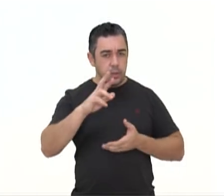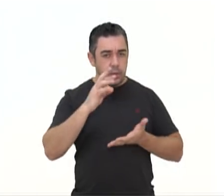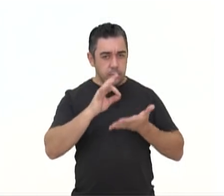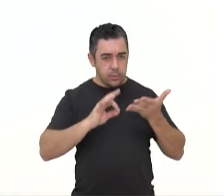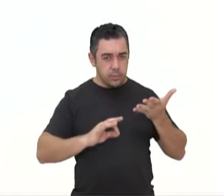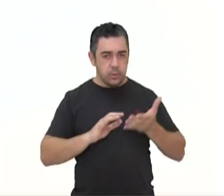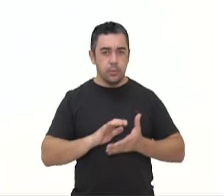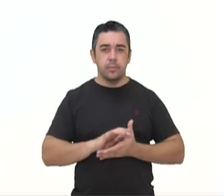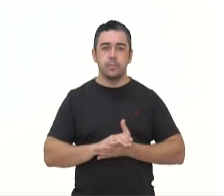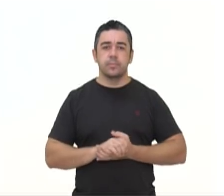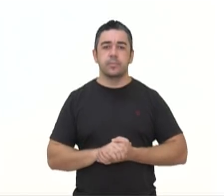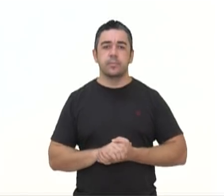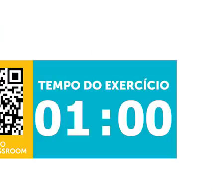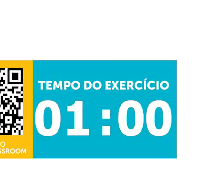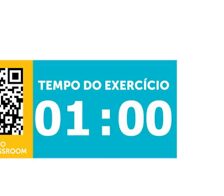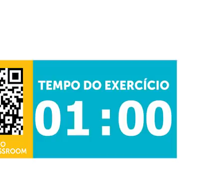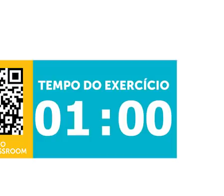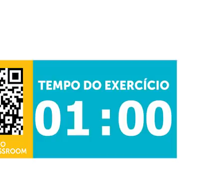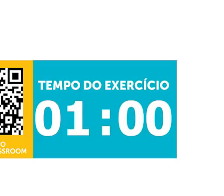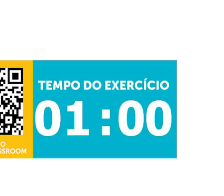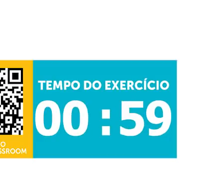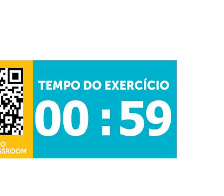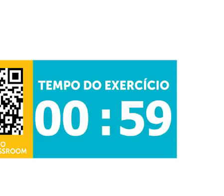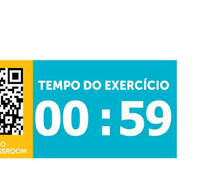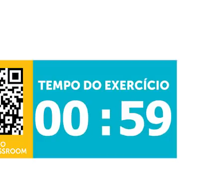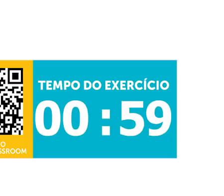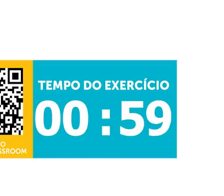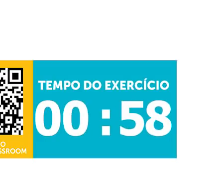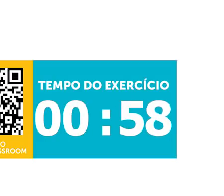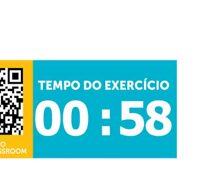contar para vocês a resposta correta.